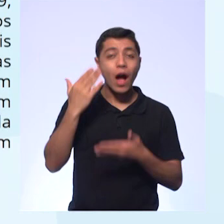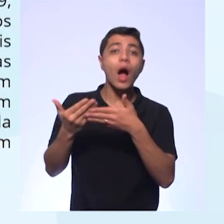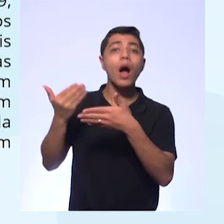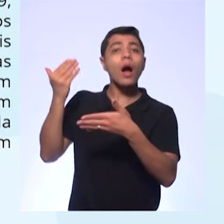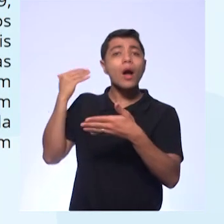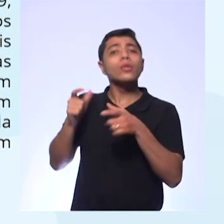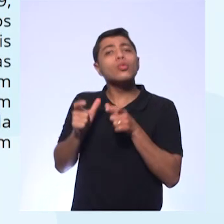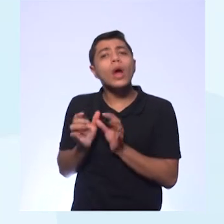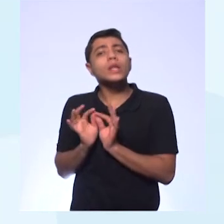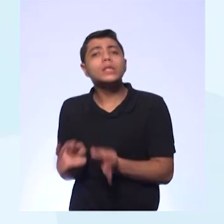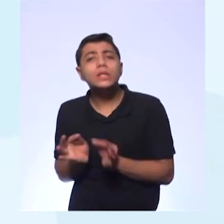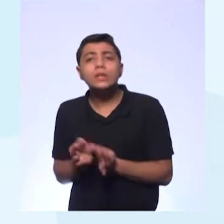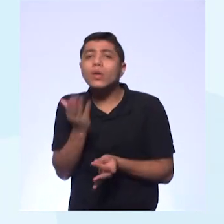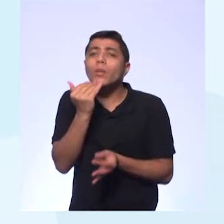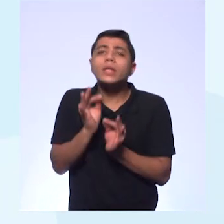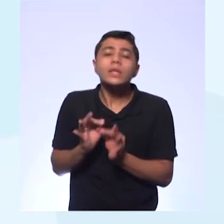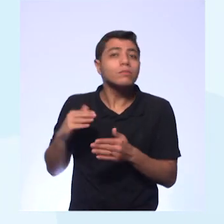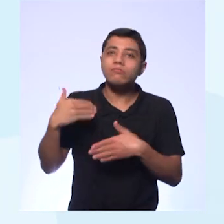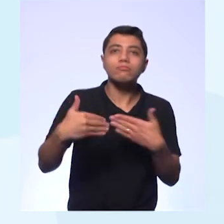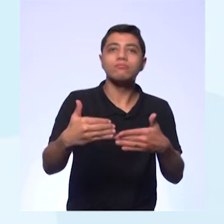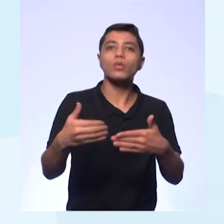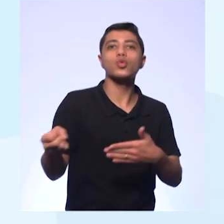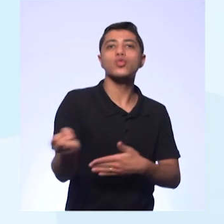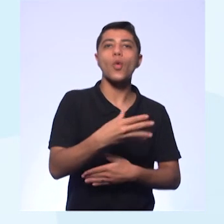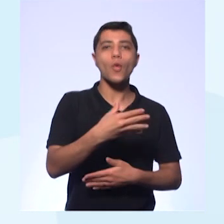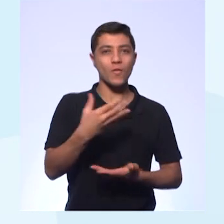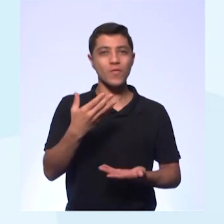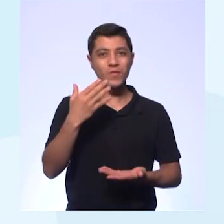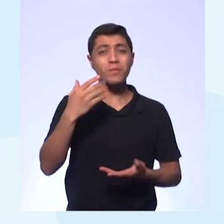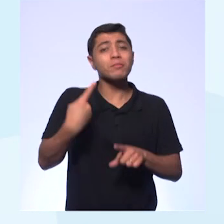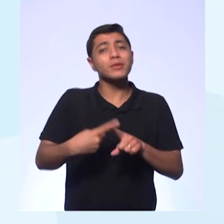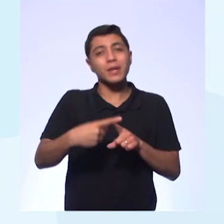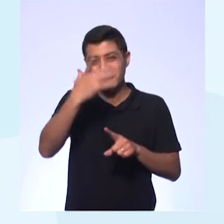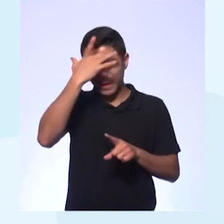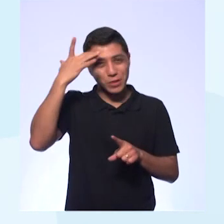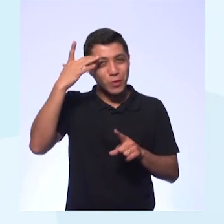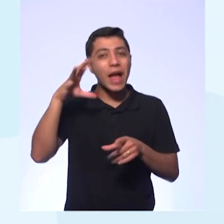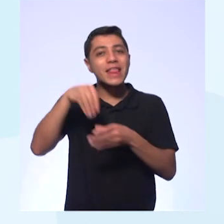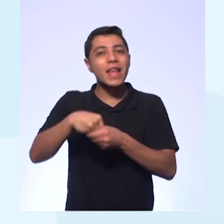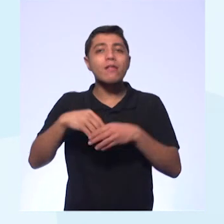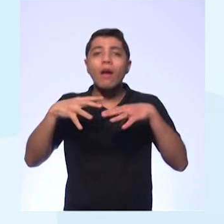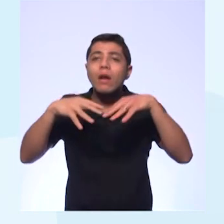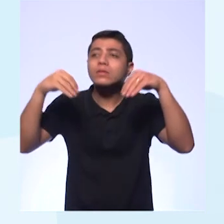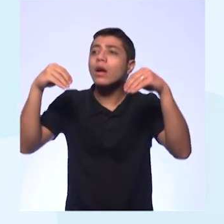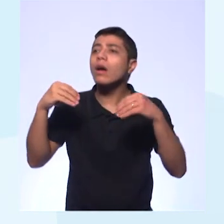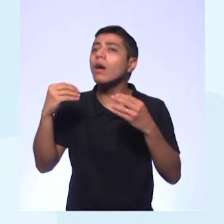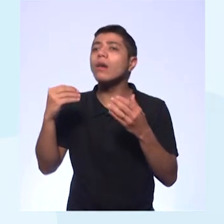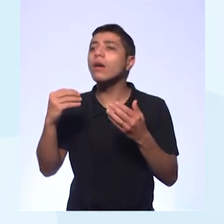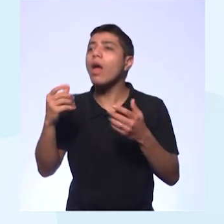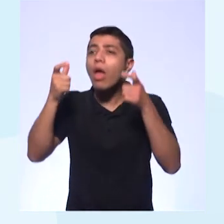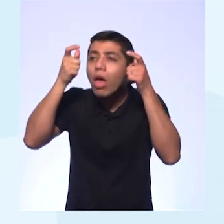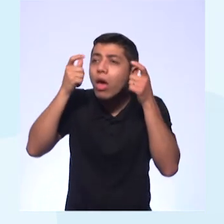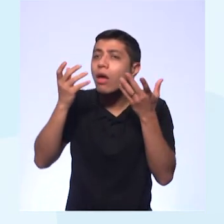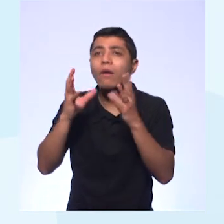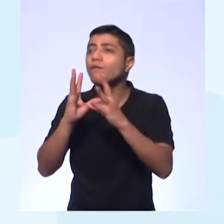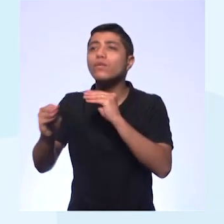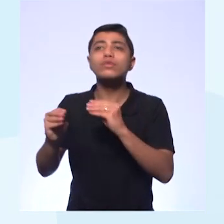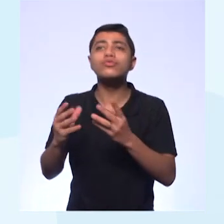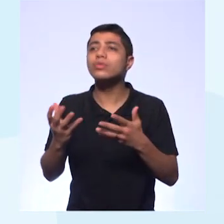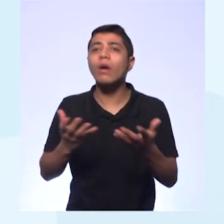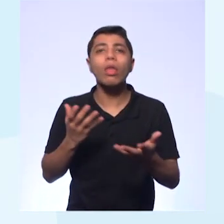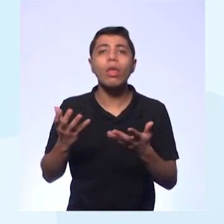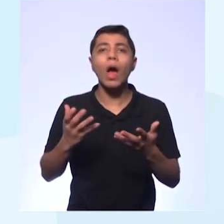que o texto pontua, vamos lá, vamos responder essa pergunta aí. A mudança do significado da